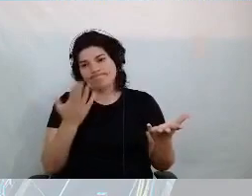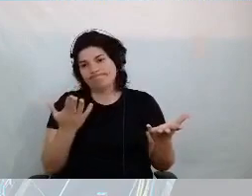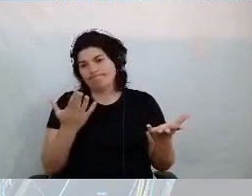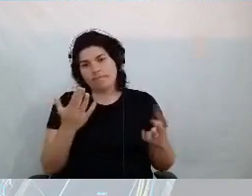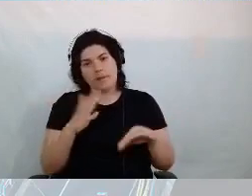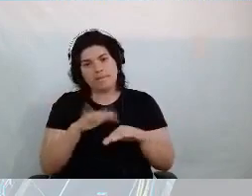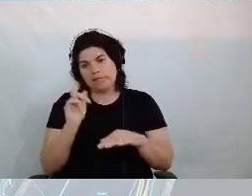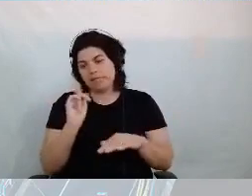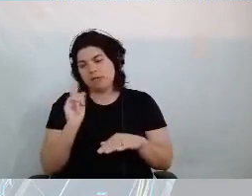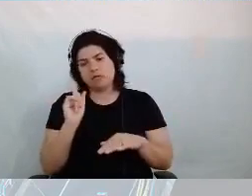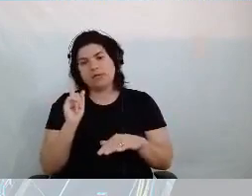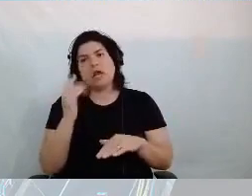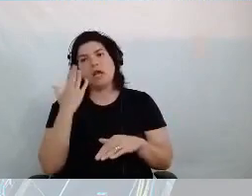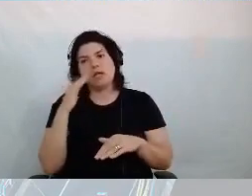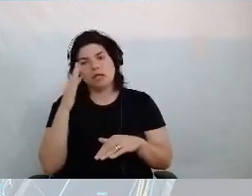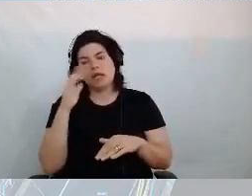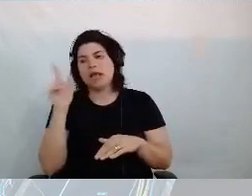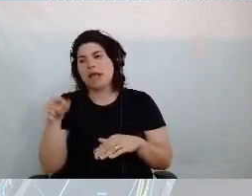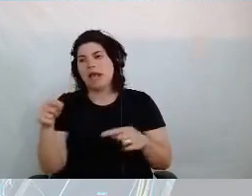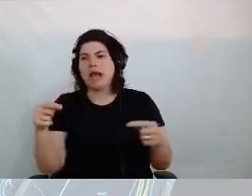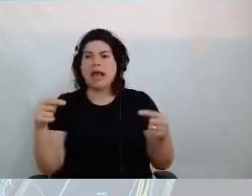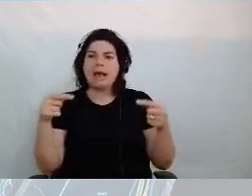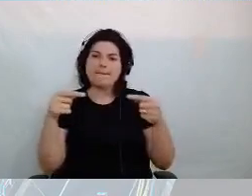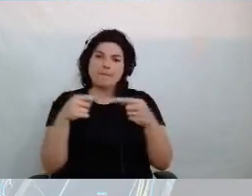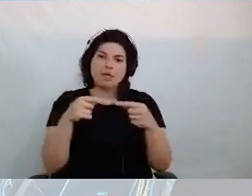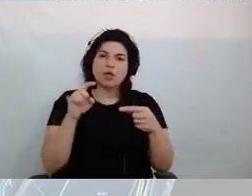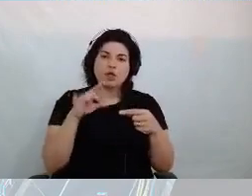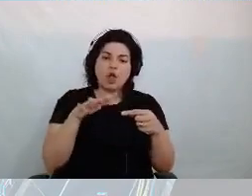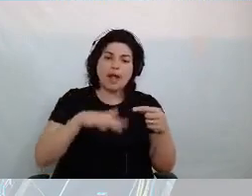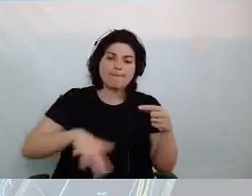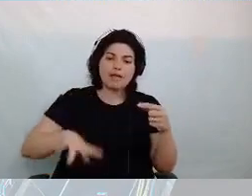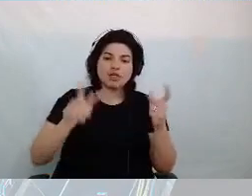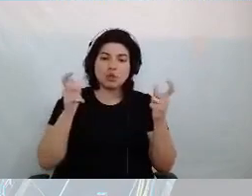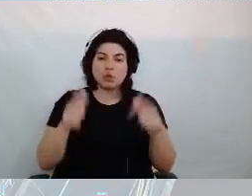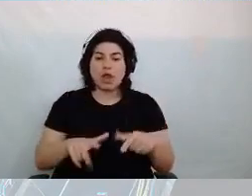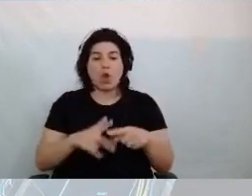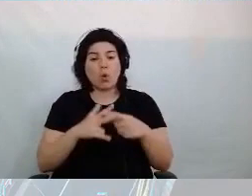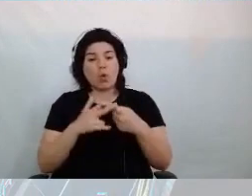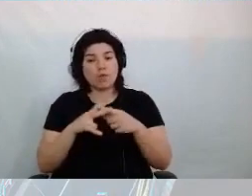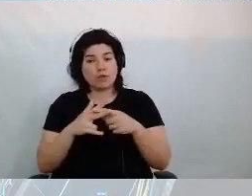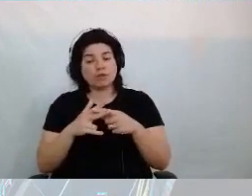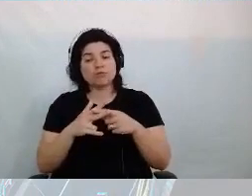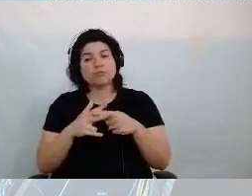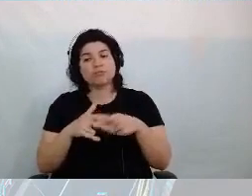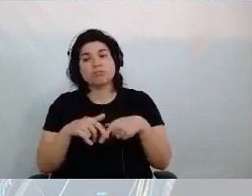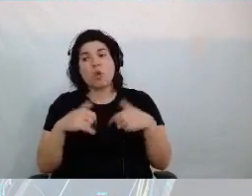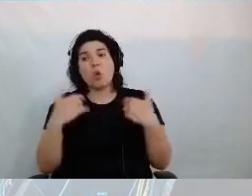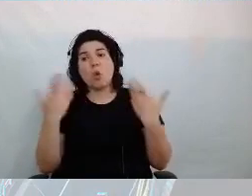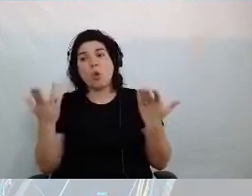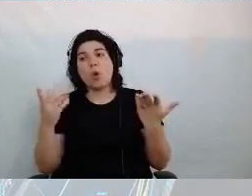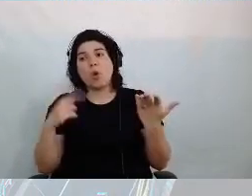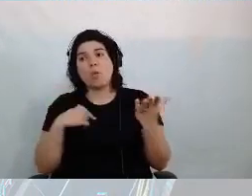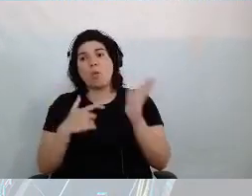Então, eu tenho que entender, isso é questão somente de ambiente, alguma configuração, ou já me indica algum gap na aplicação.